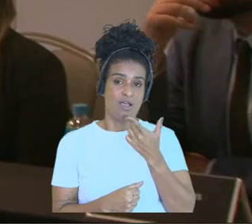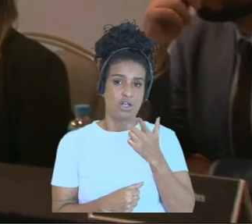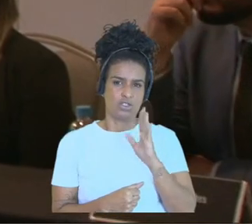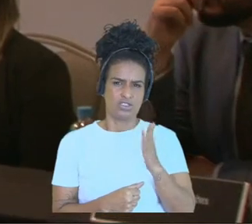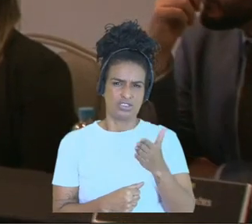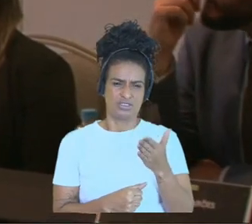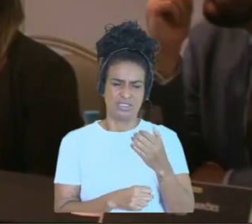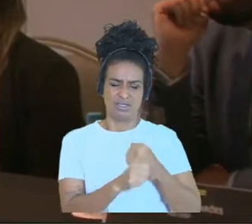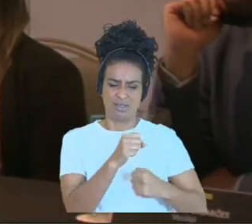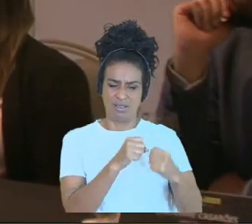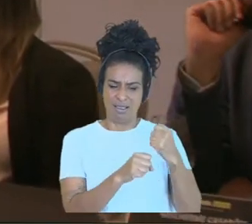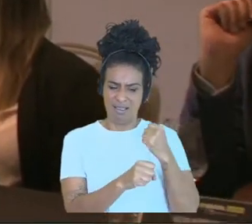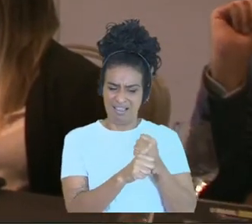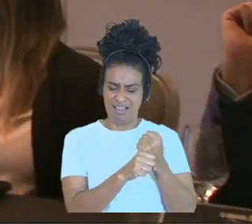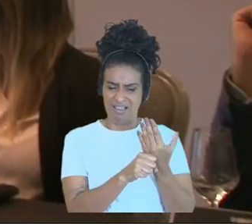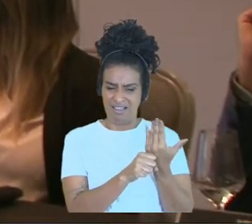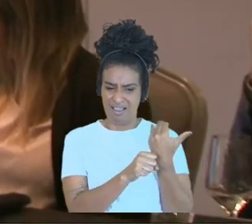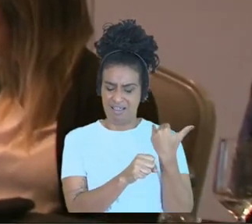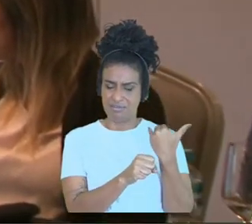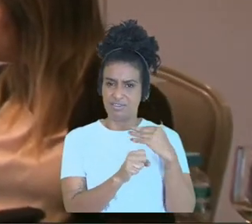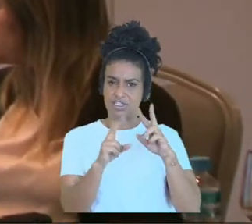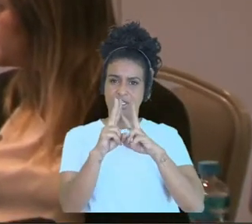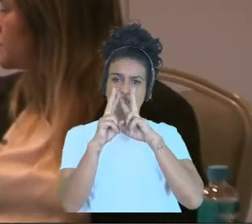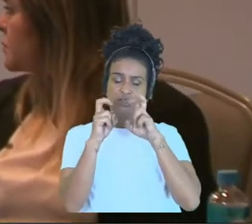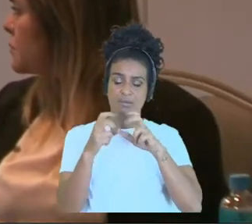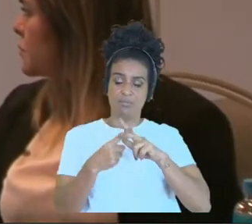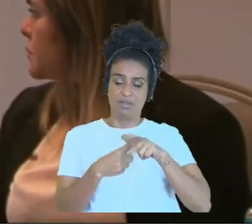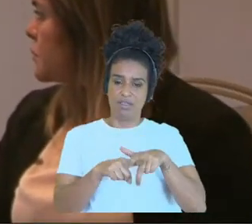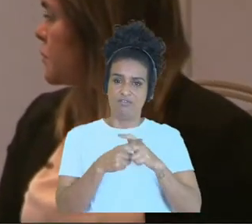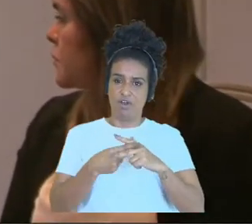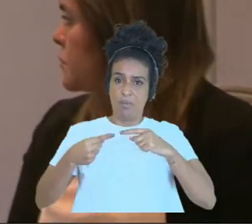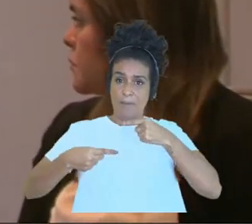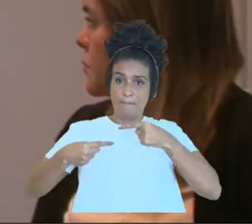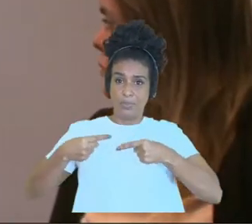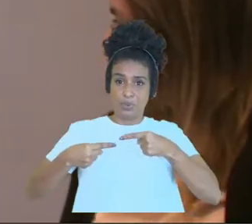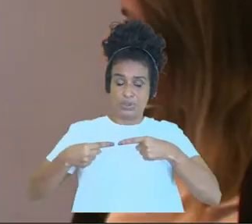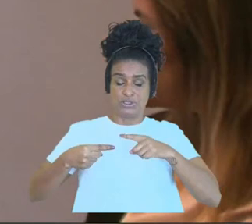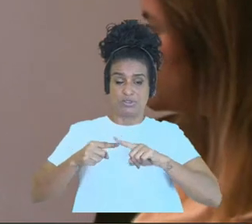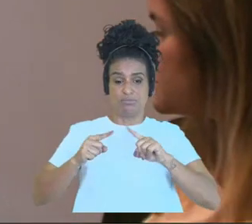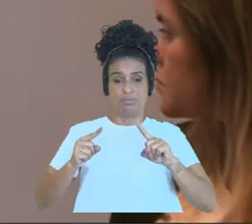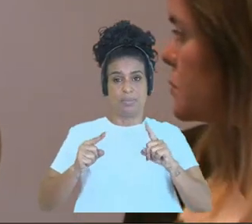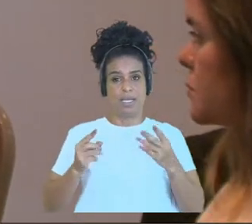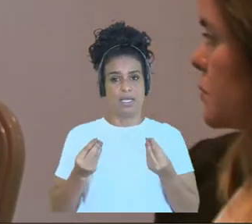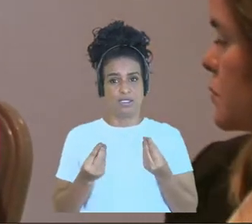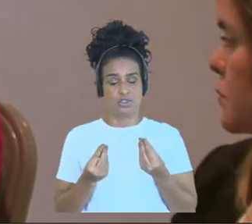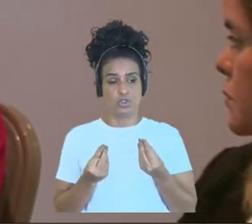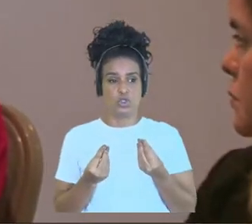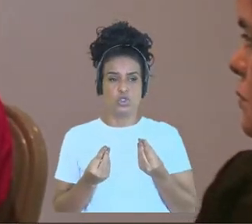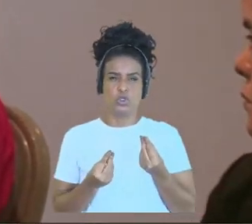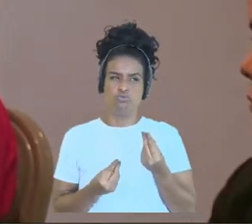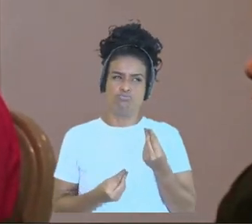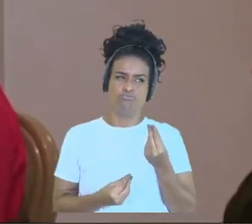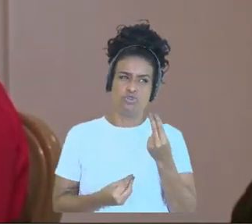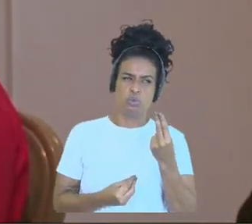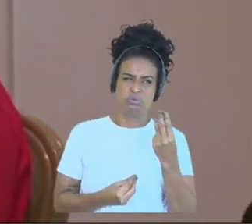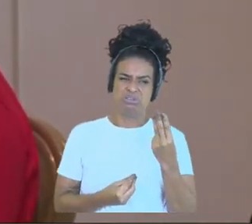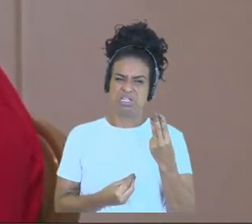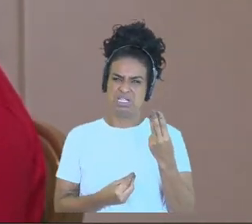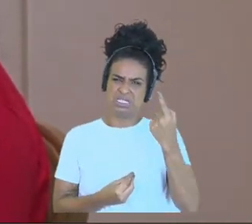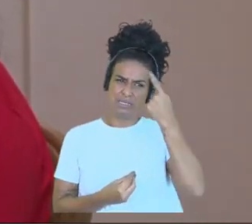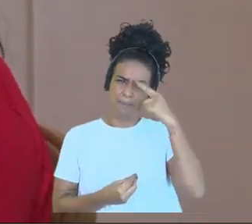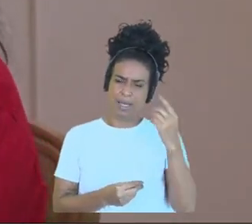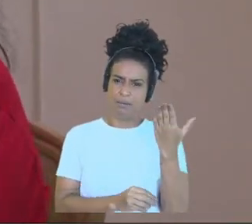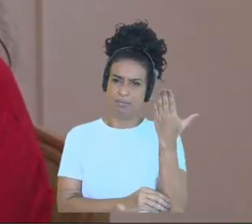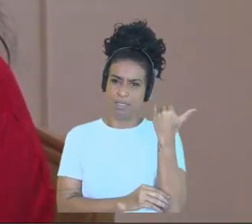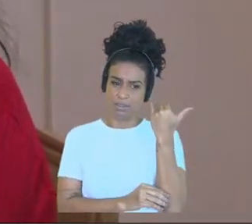faz muito tempo que a Conrad fala sobre esse debate da reforma política, e 2 ou 3 semanas atrás eu estava trabalhando com um texto